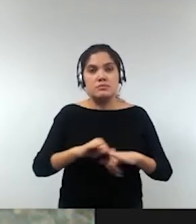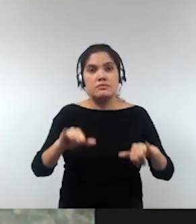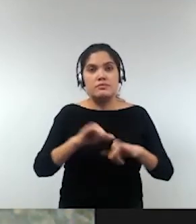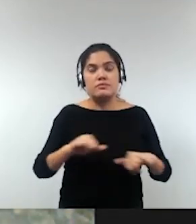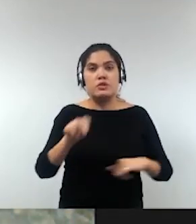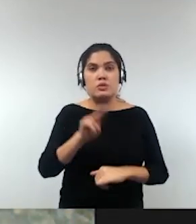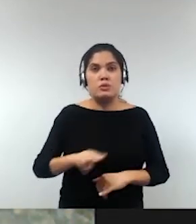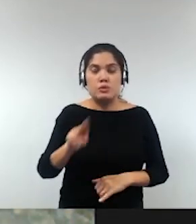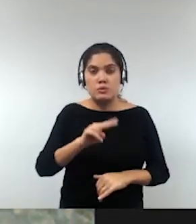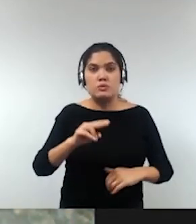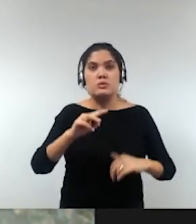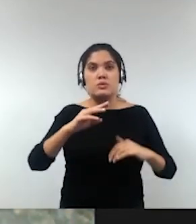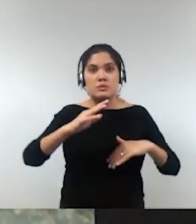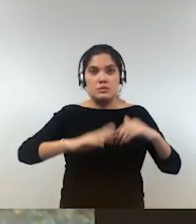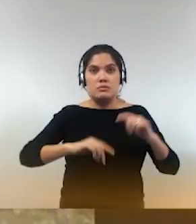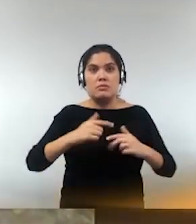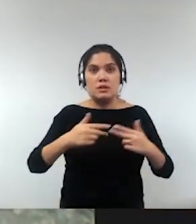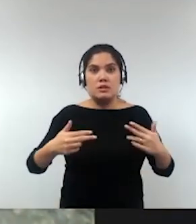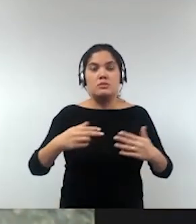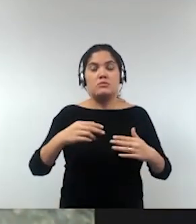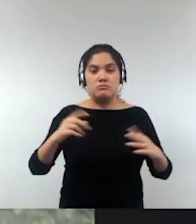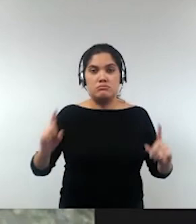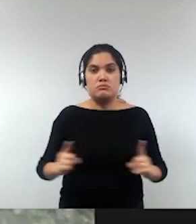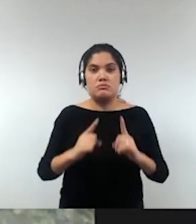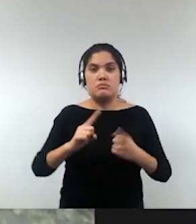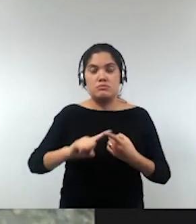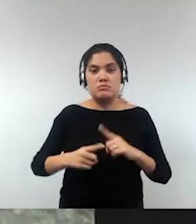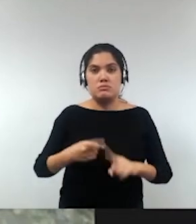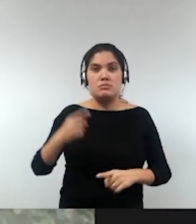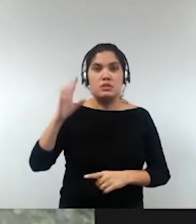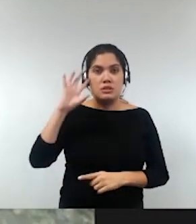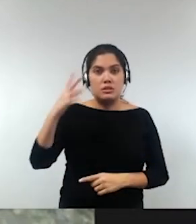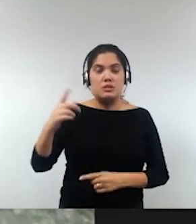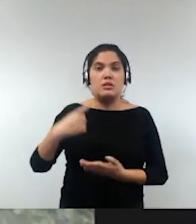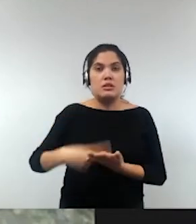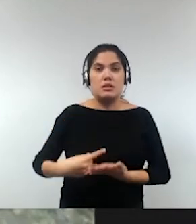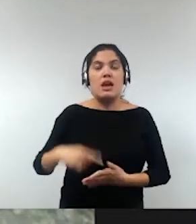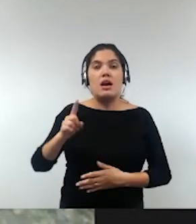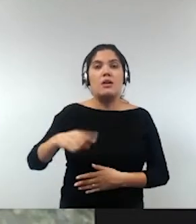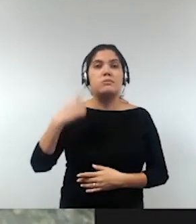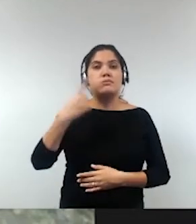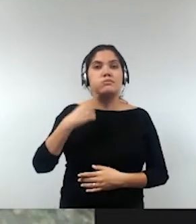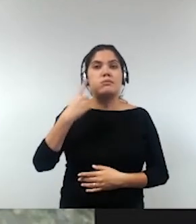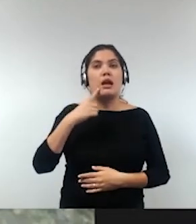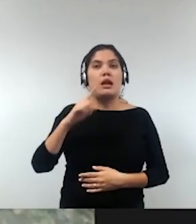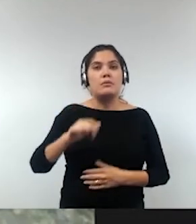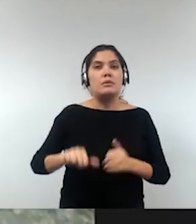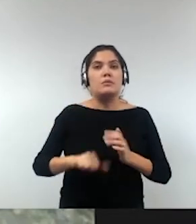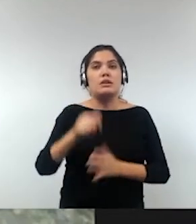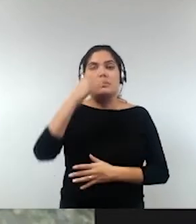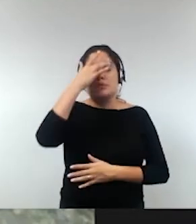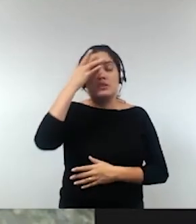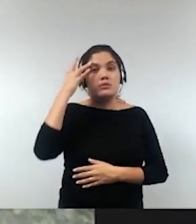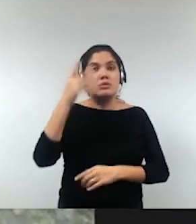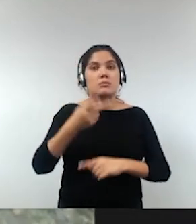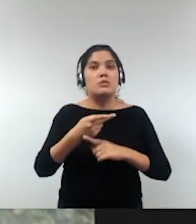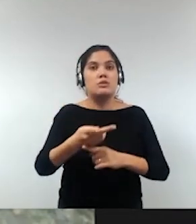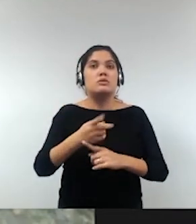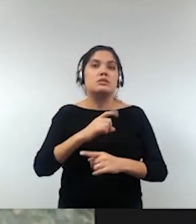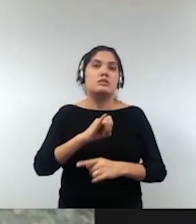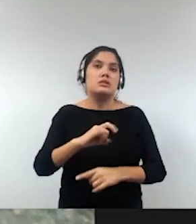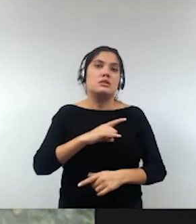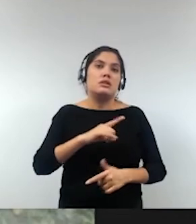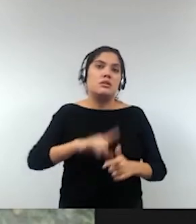mais o uso dos métodos autocompositivos, que é o advogado, que, na verdade, é a primeira pessoa que o cliente procura quando tem um